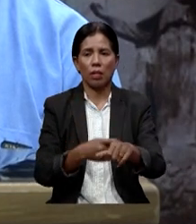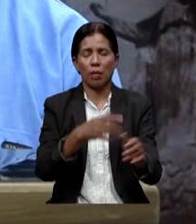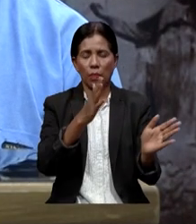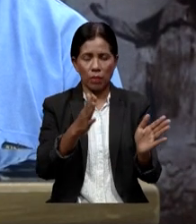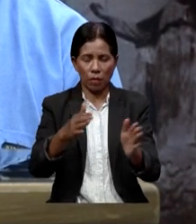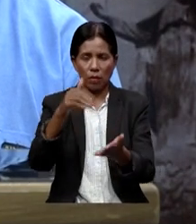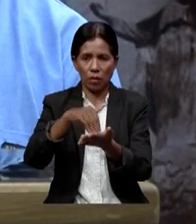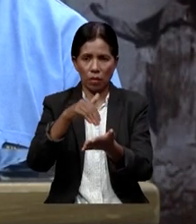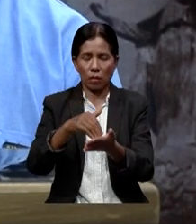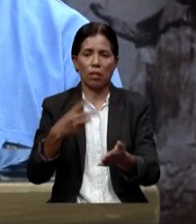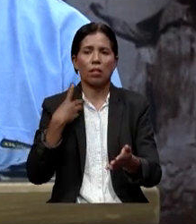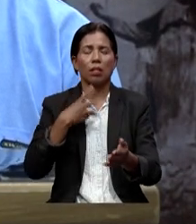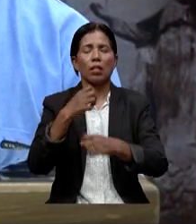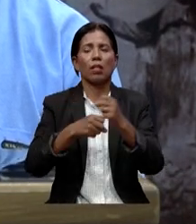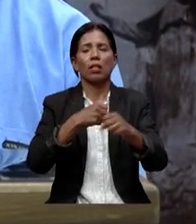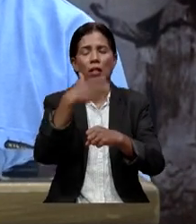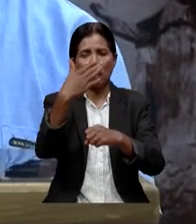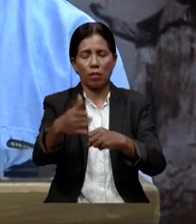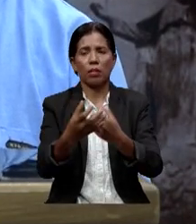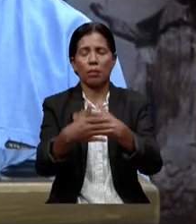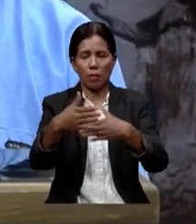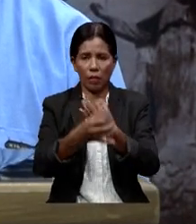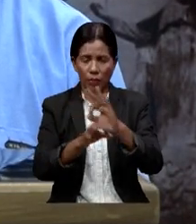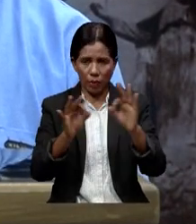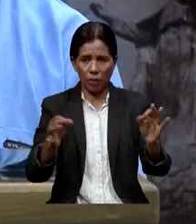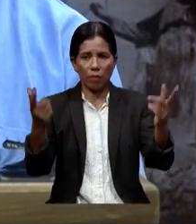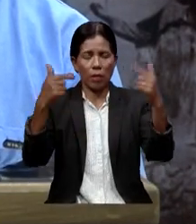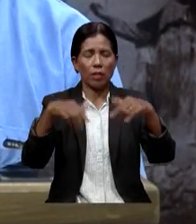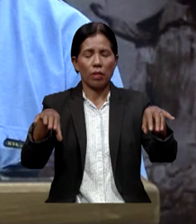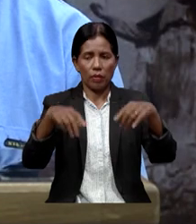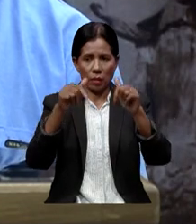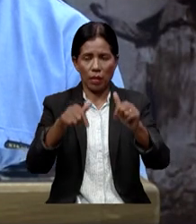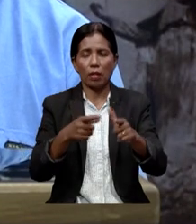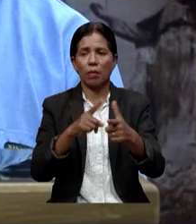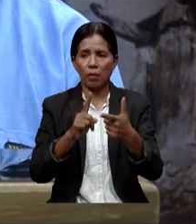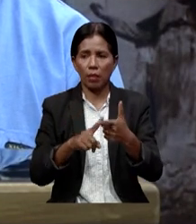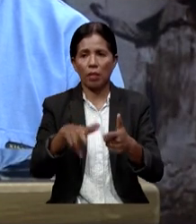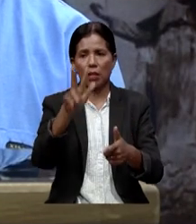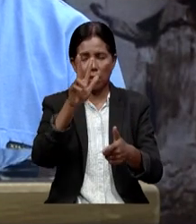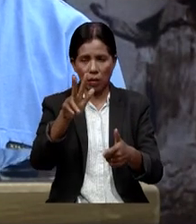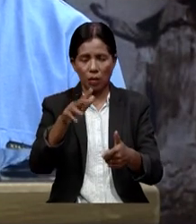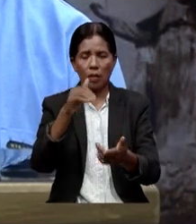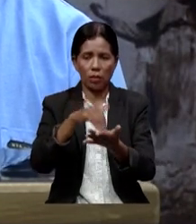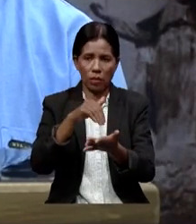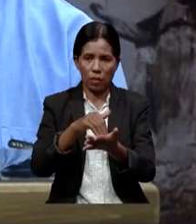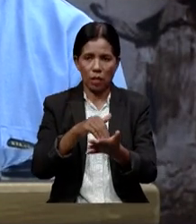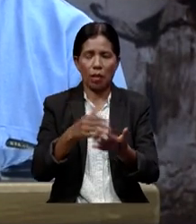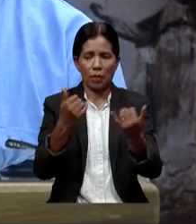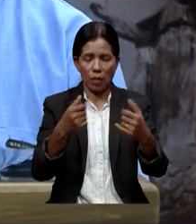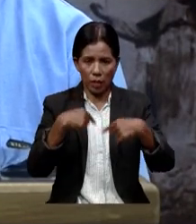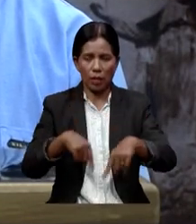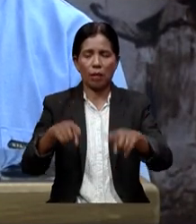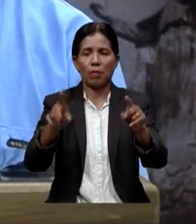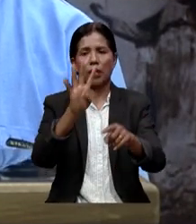ela, que espera que a tina oin, se remata, mais na serviço de ONA. Depois, da todo o que nós estudamos ela, e de neba,